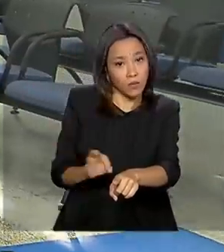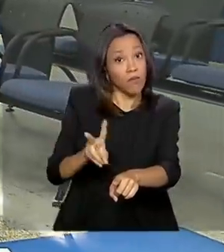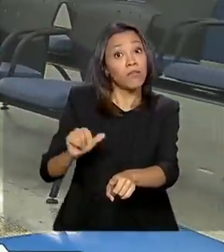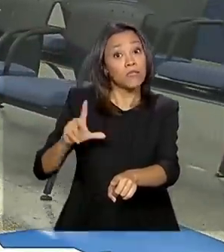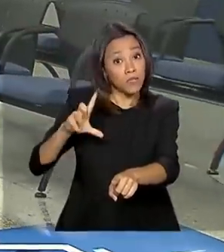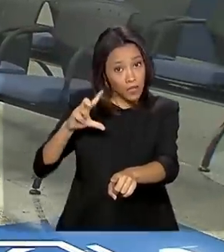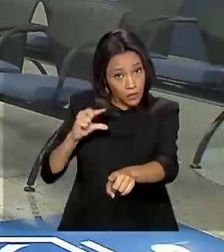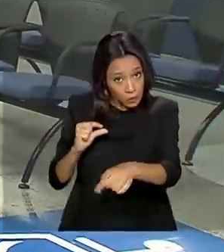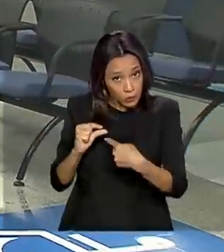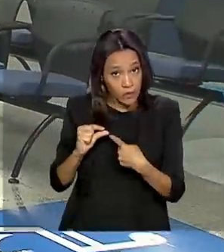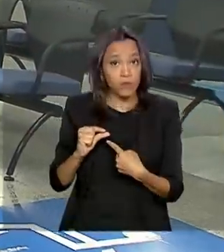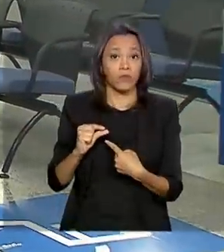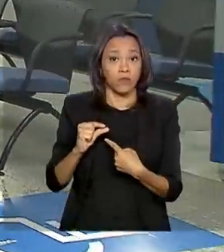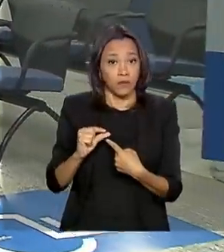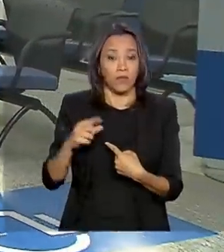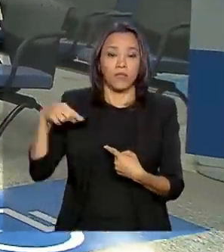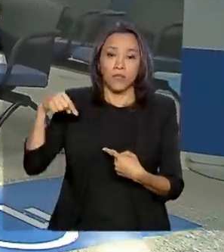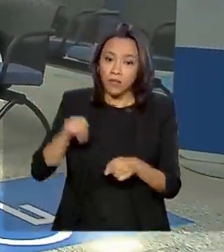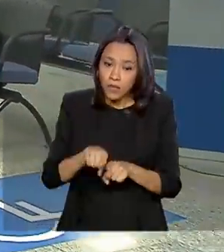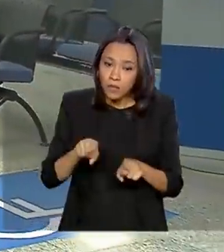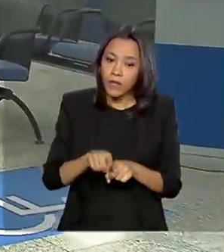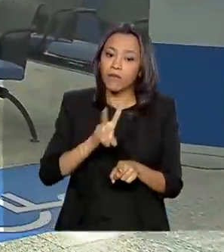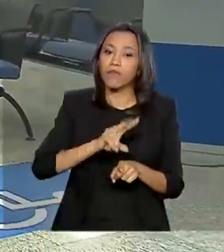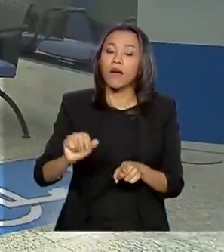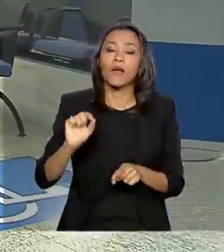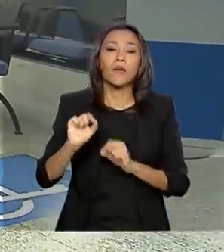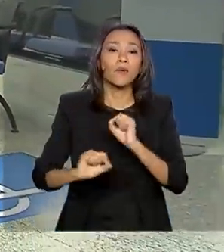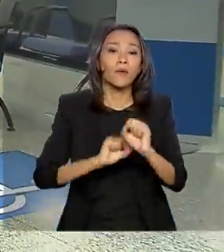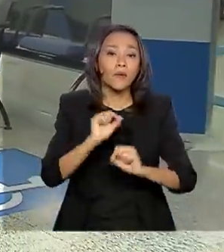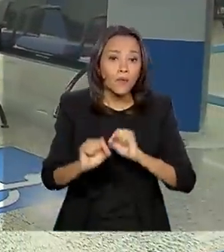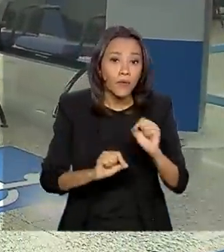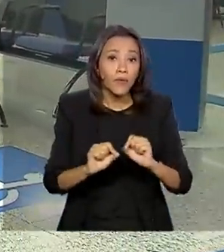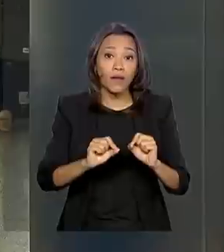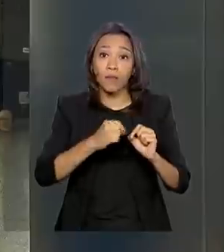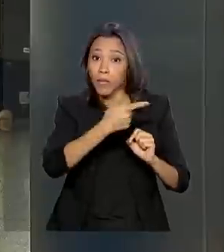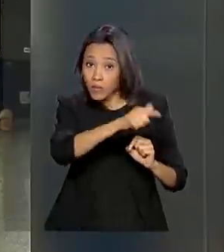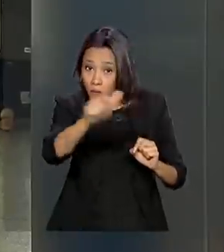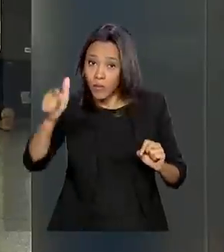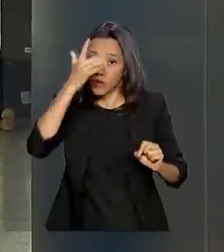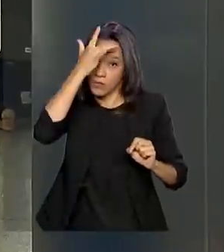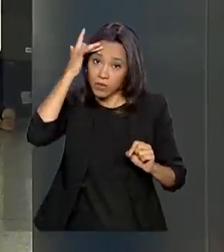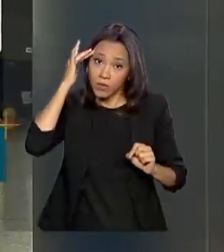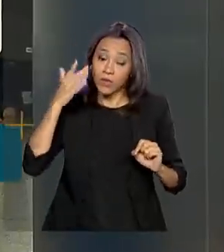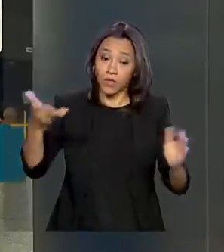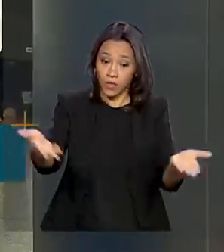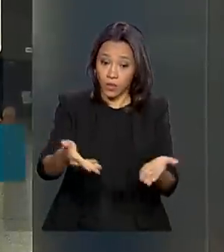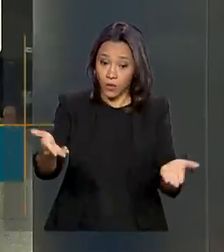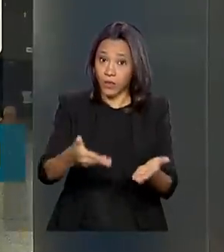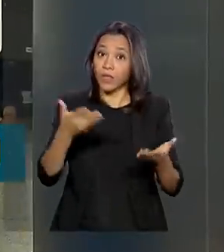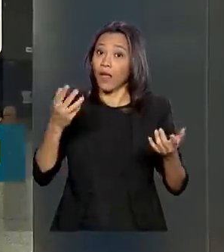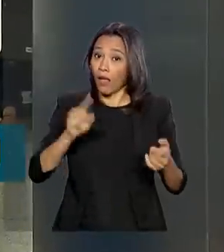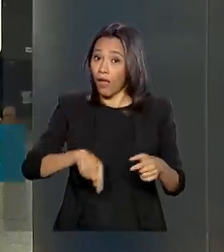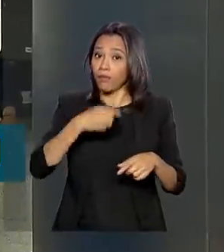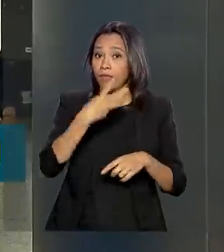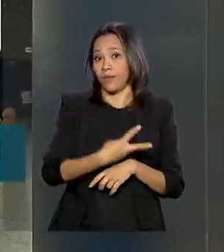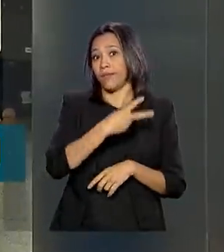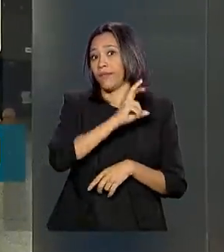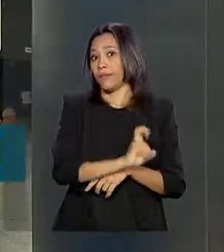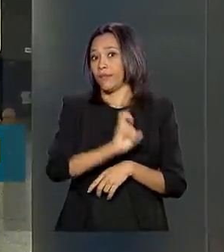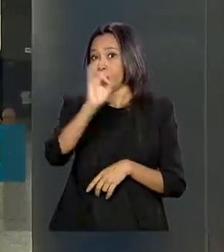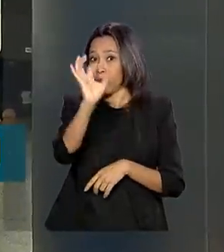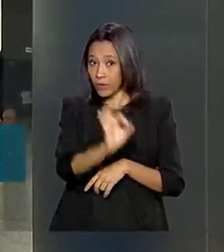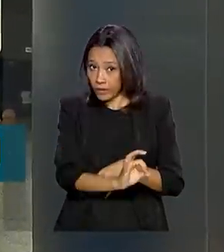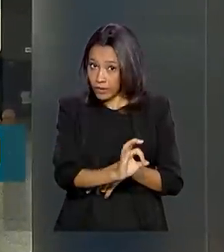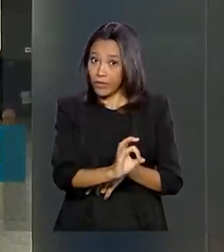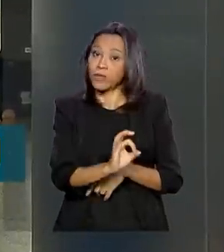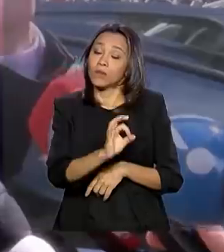reduzidos. E também será ampliada a margem para os consumidores, que atualmente é de 35% da renda